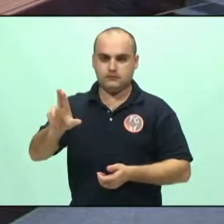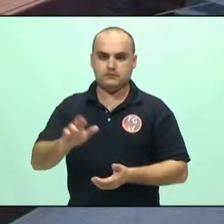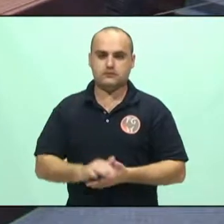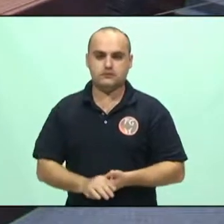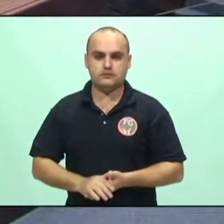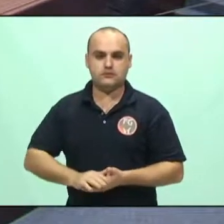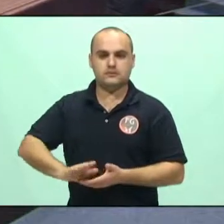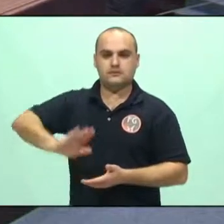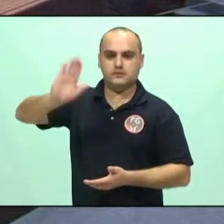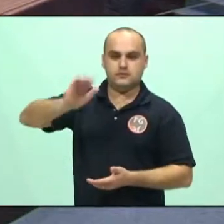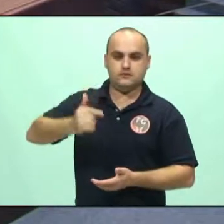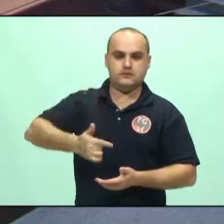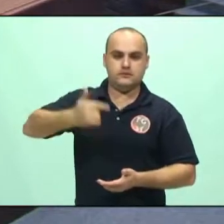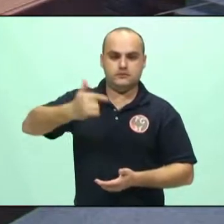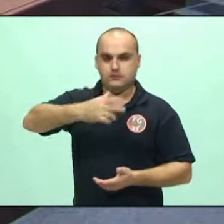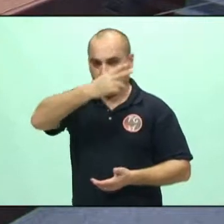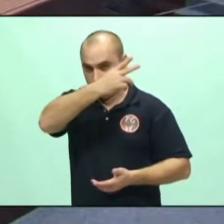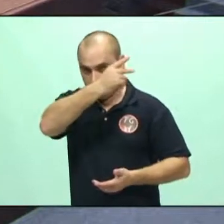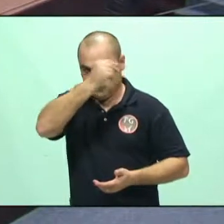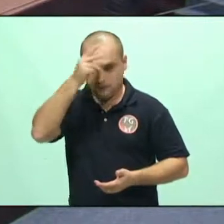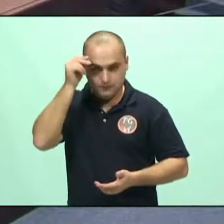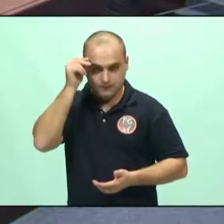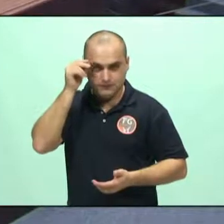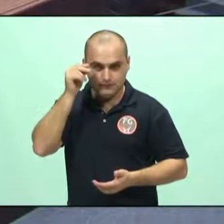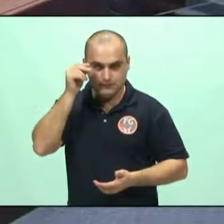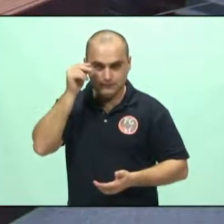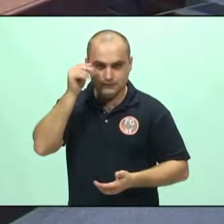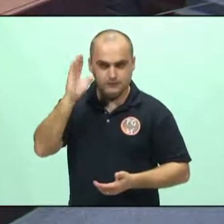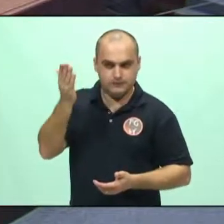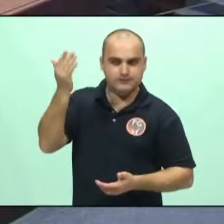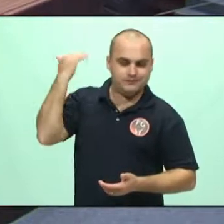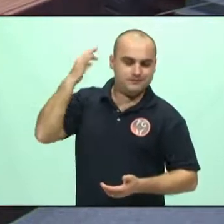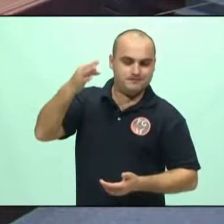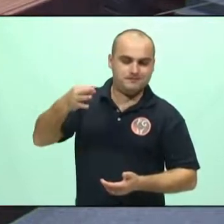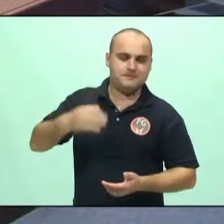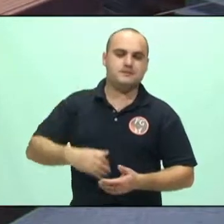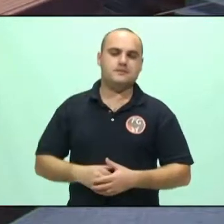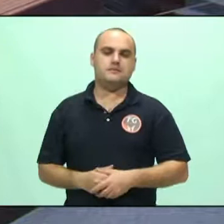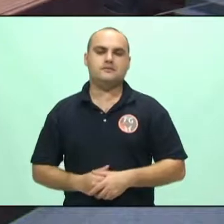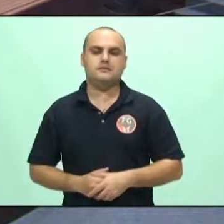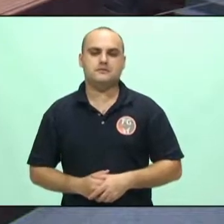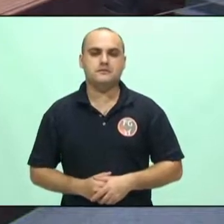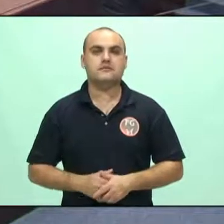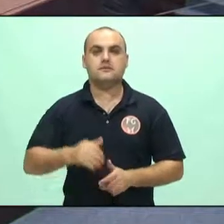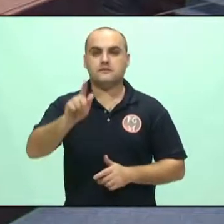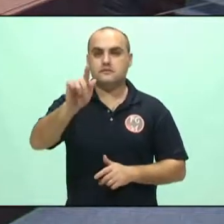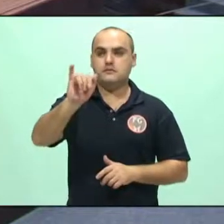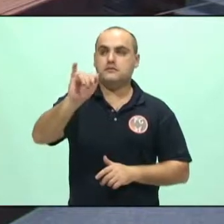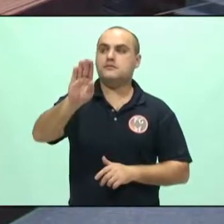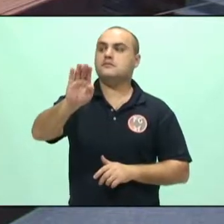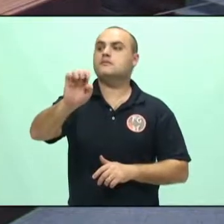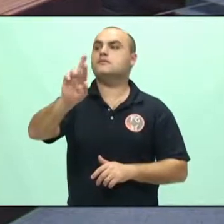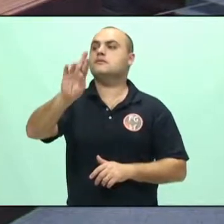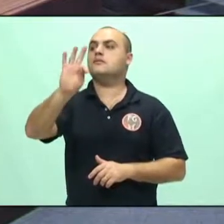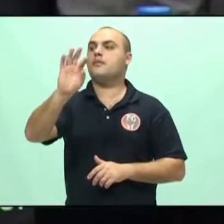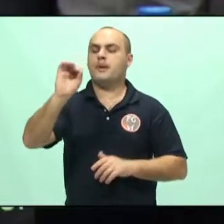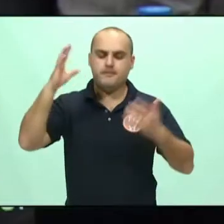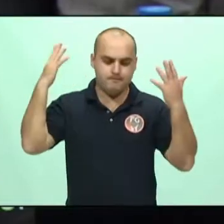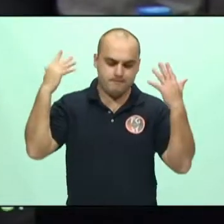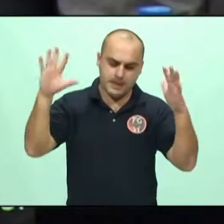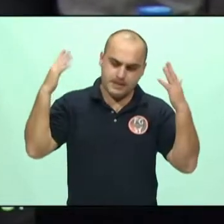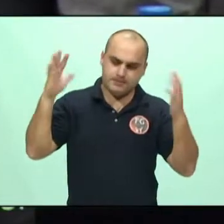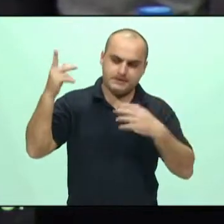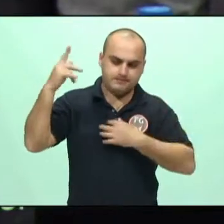a vice-prefeito nas últimas eleições Gilberto Parabéns pelo seu requerimento